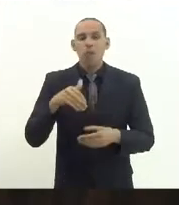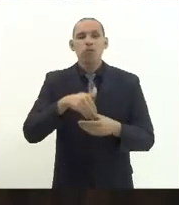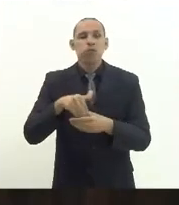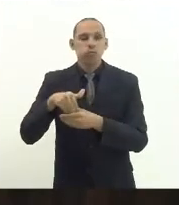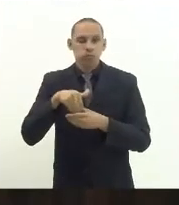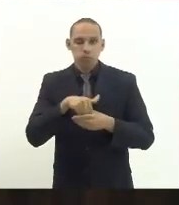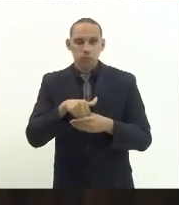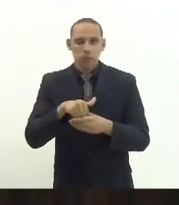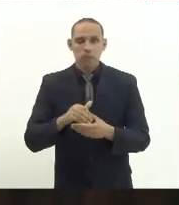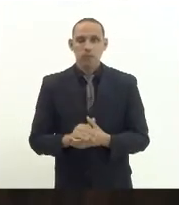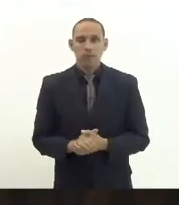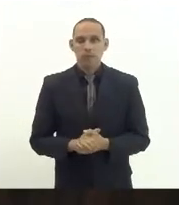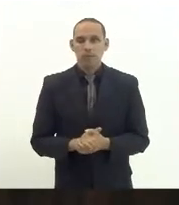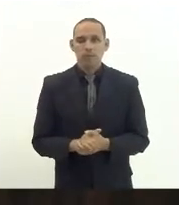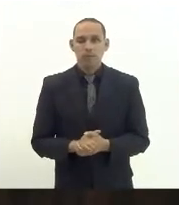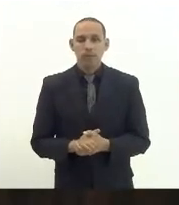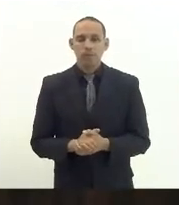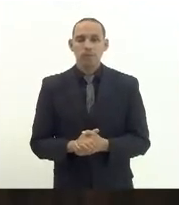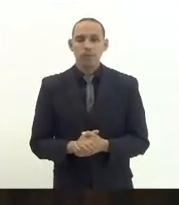tão